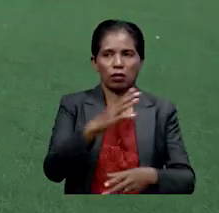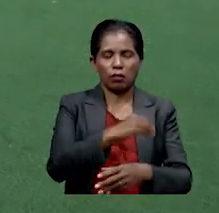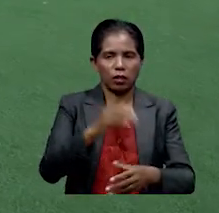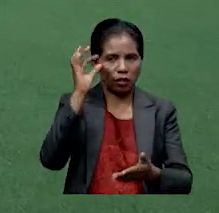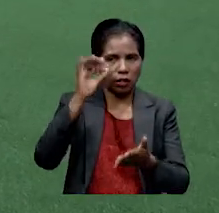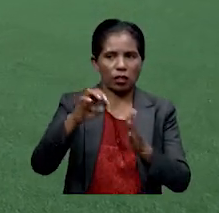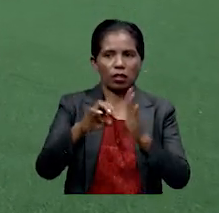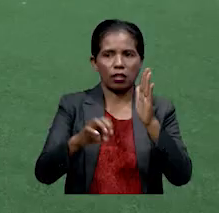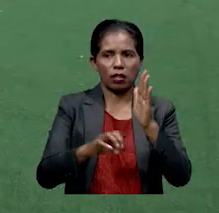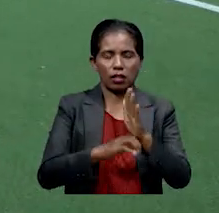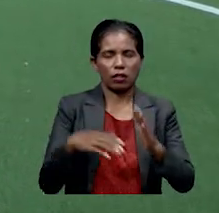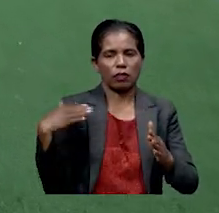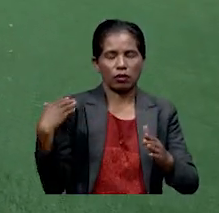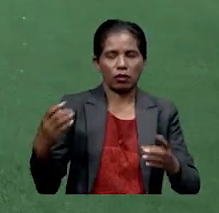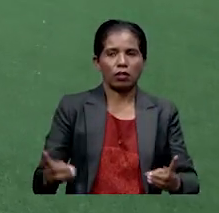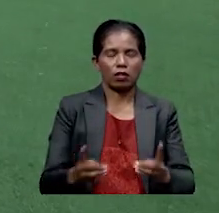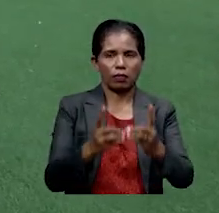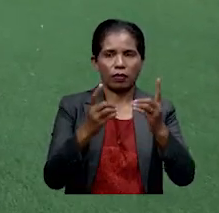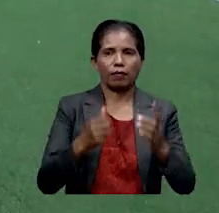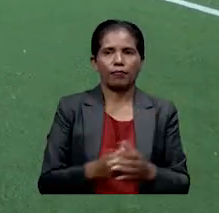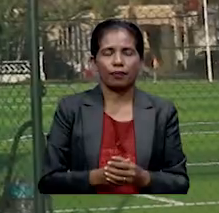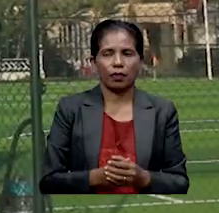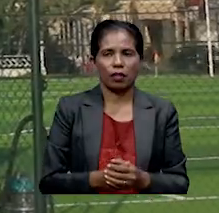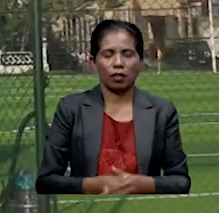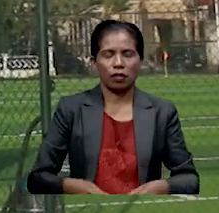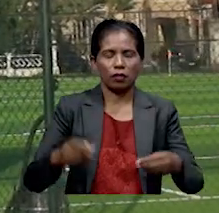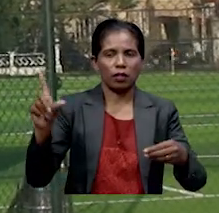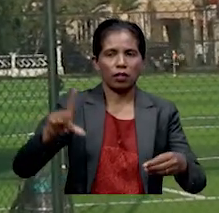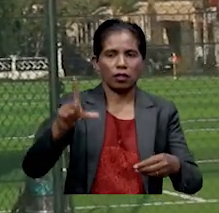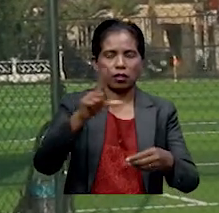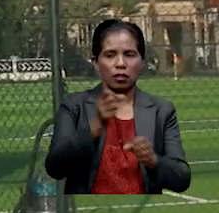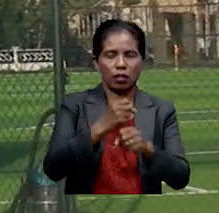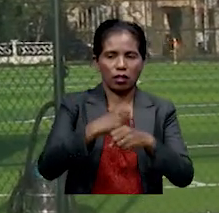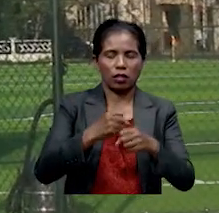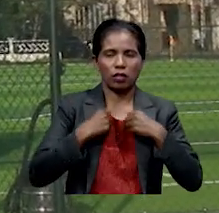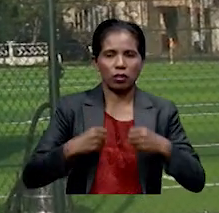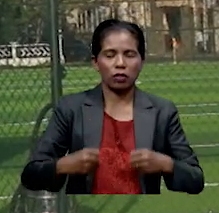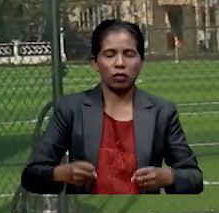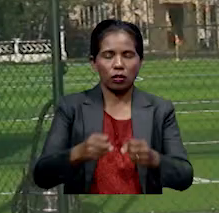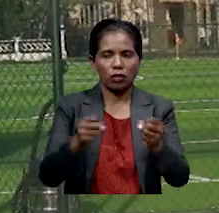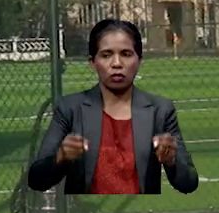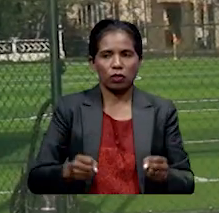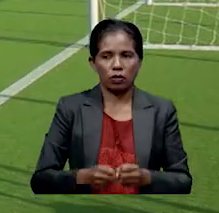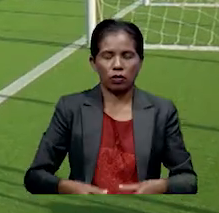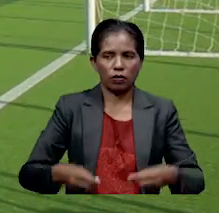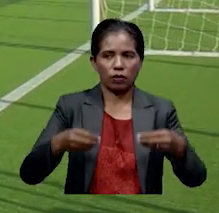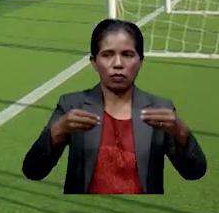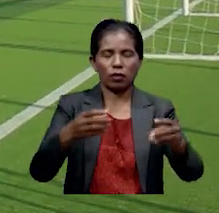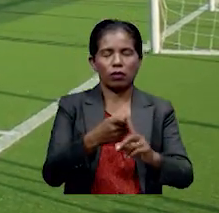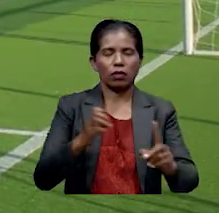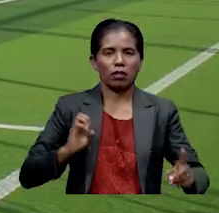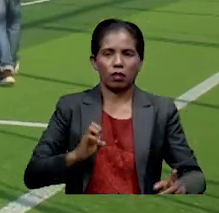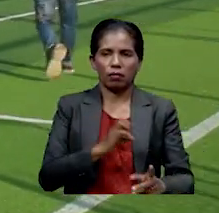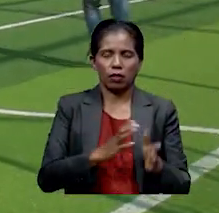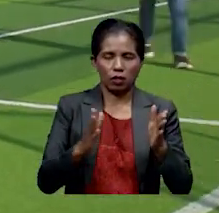de Juventude no Desporto. Cerimônia entrega campo lecidere halau e su cubidau oficialmente entrega diretamente o embaixador Xina